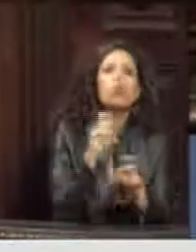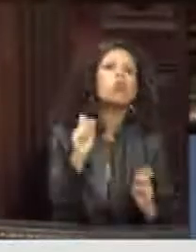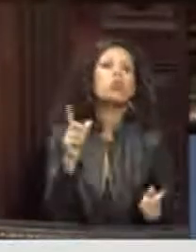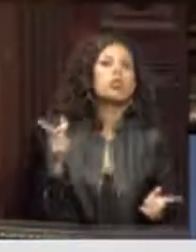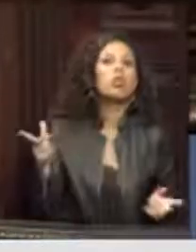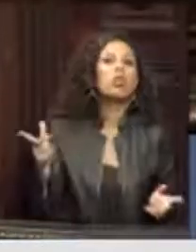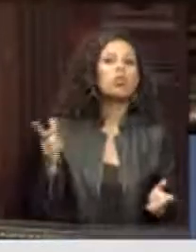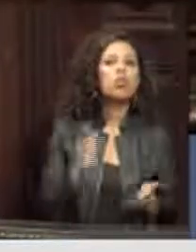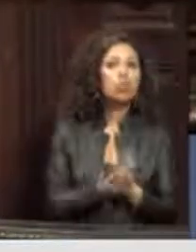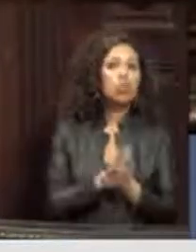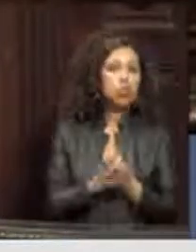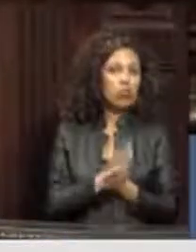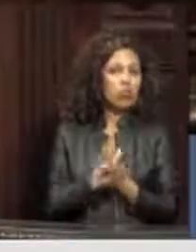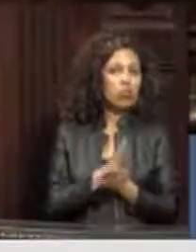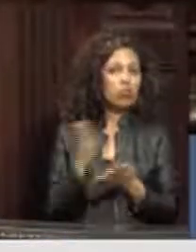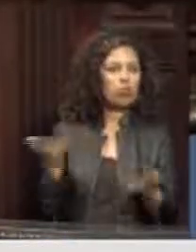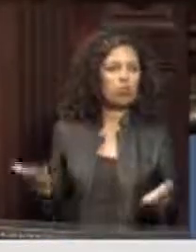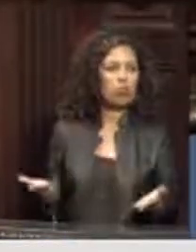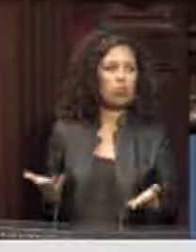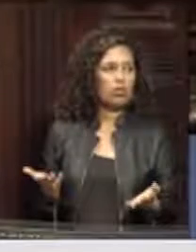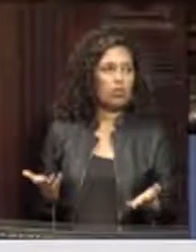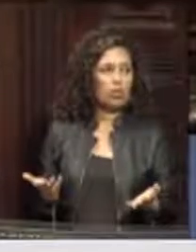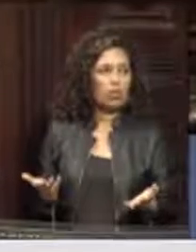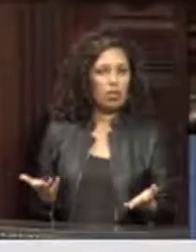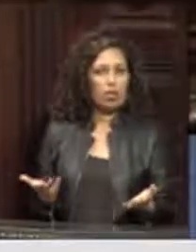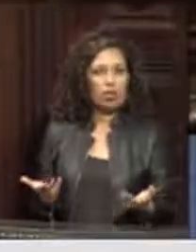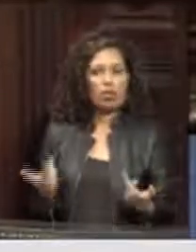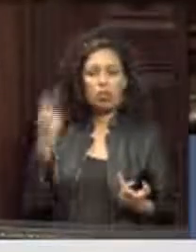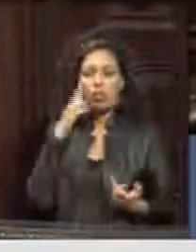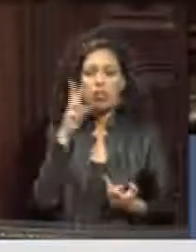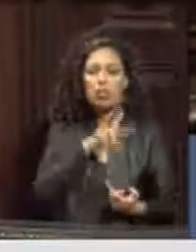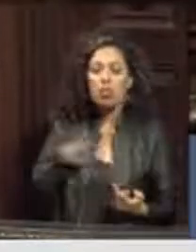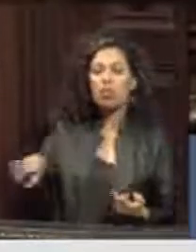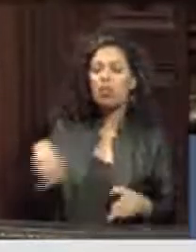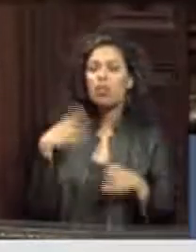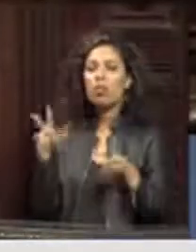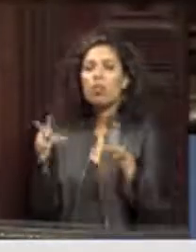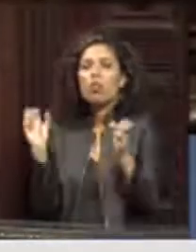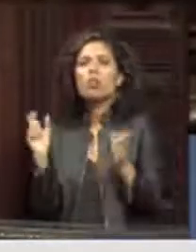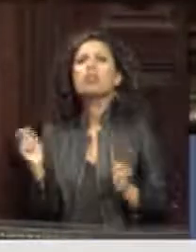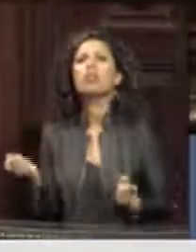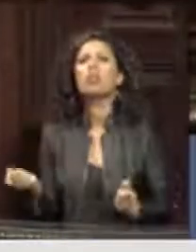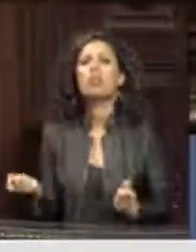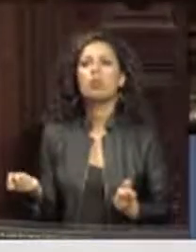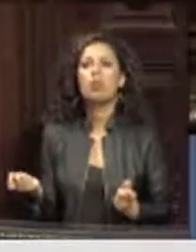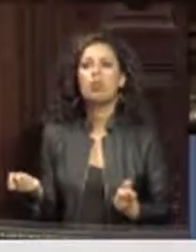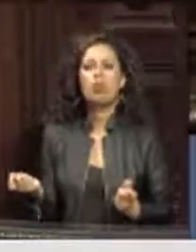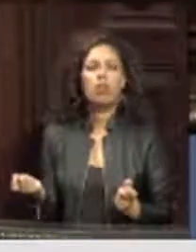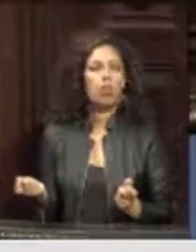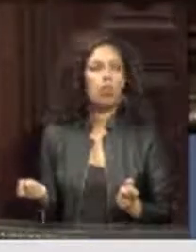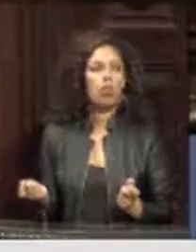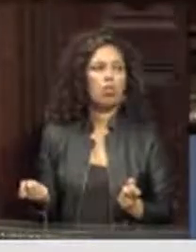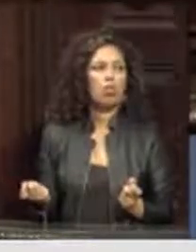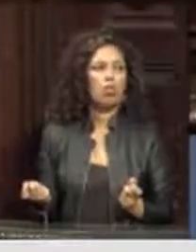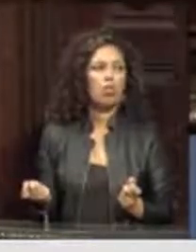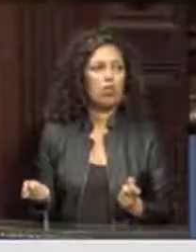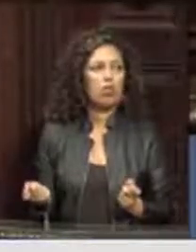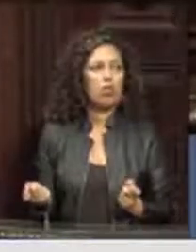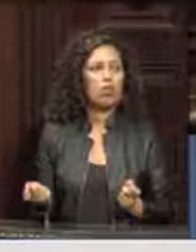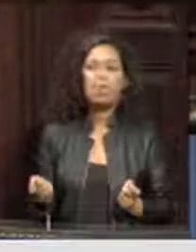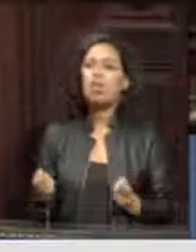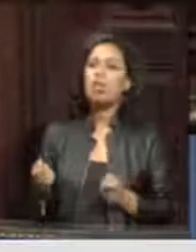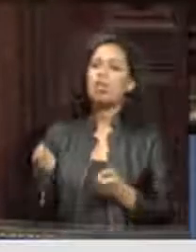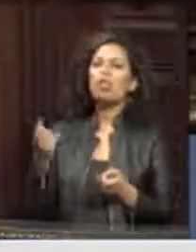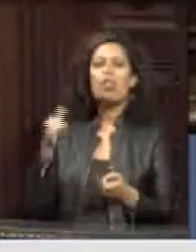4 meses, apresentar um estudo, são as estradas que exatamente têm ligação forte